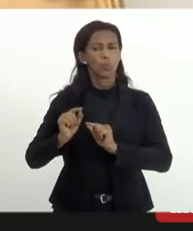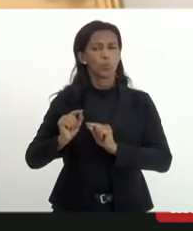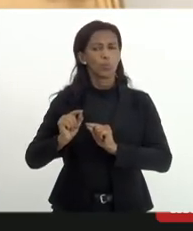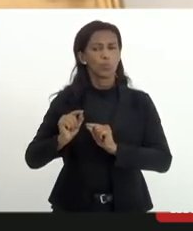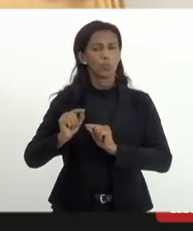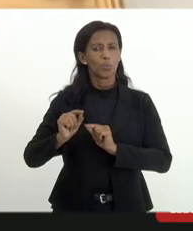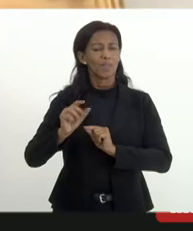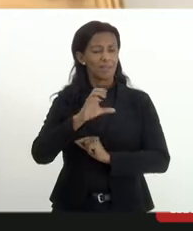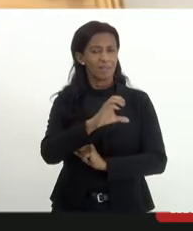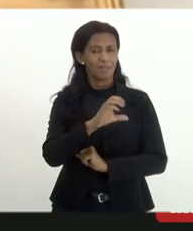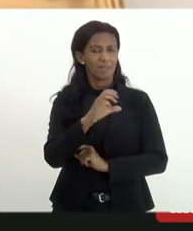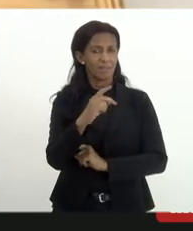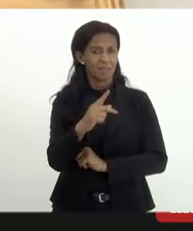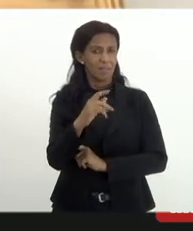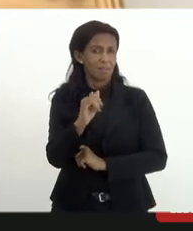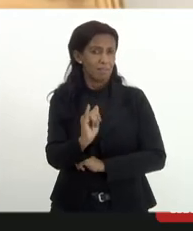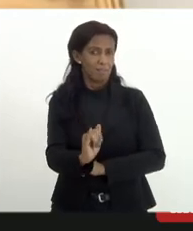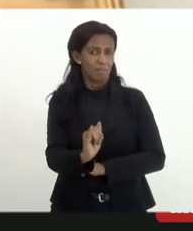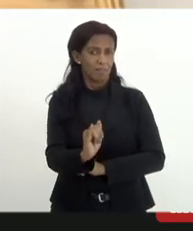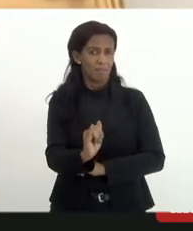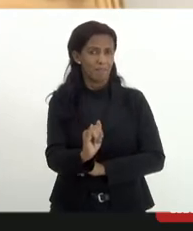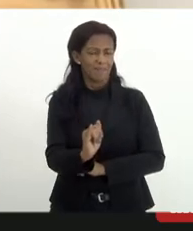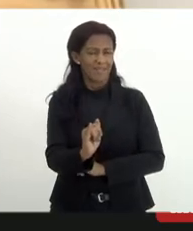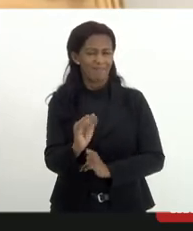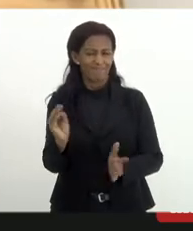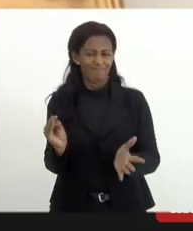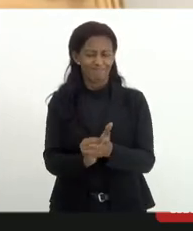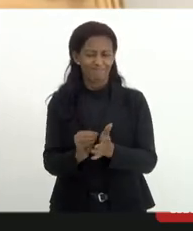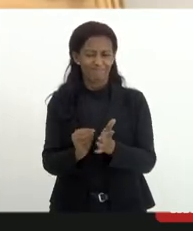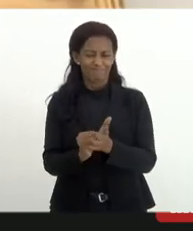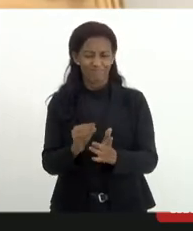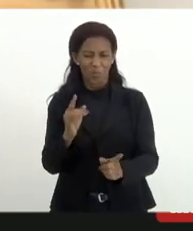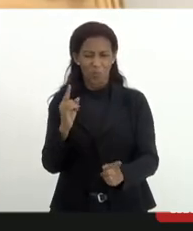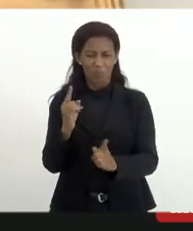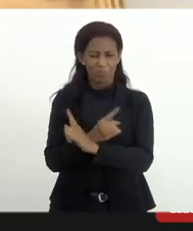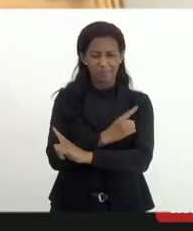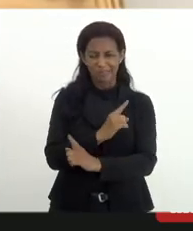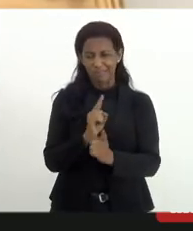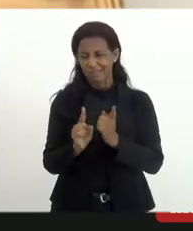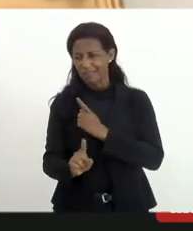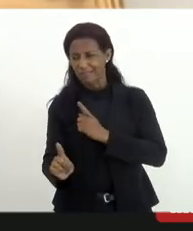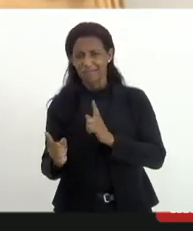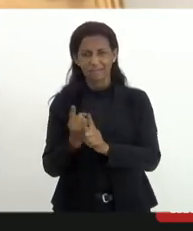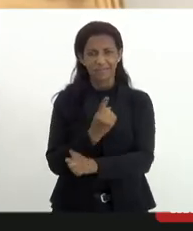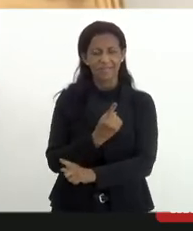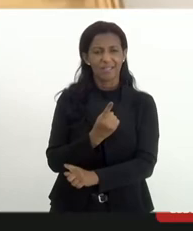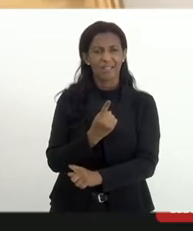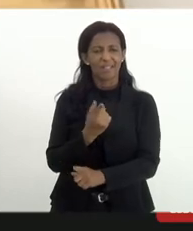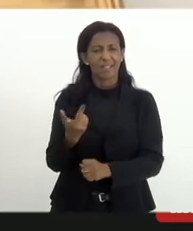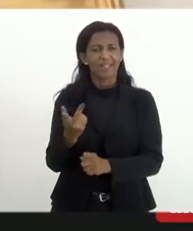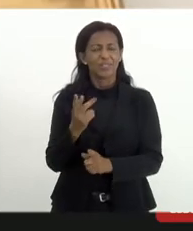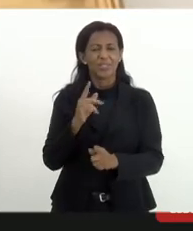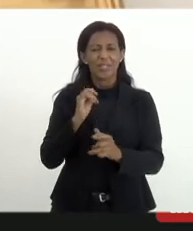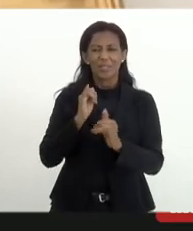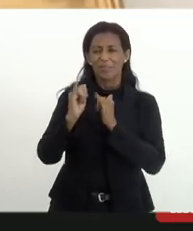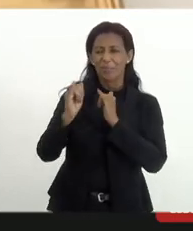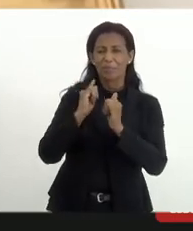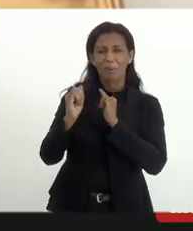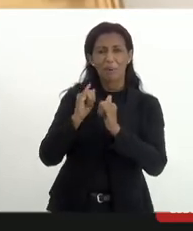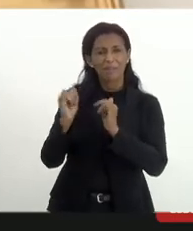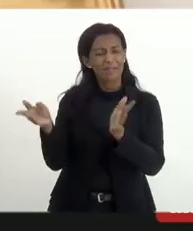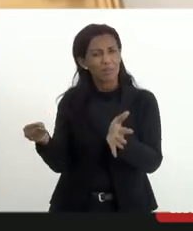que é essa CPI. É um desencontro, na verdade, de informações e uma, como disse o nosso